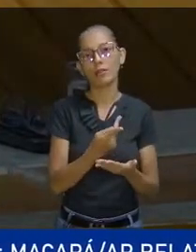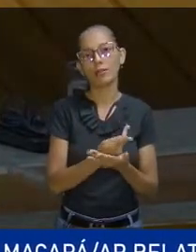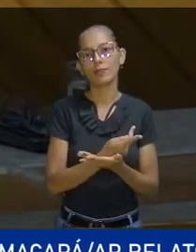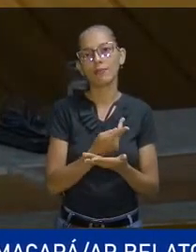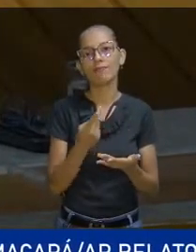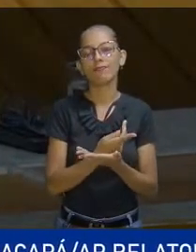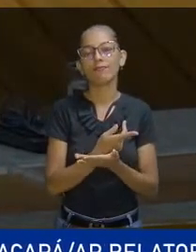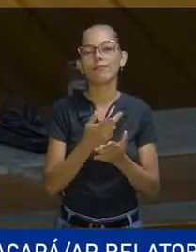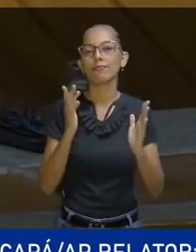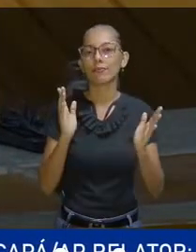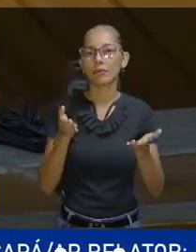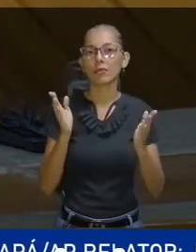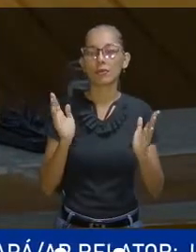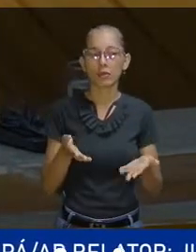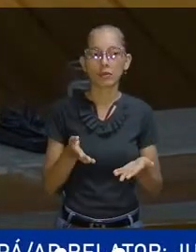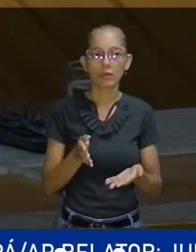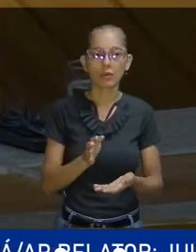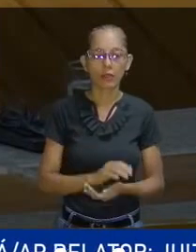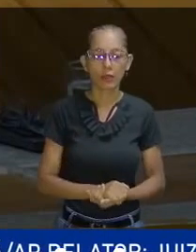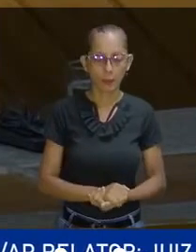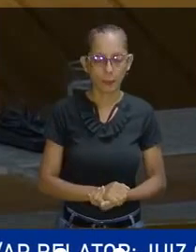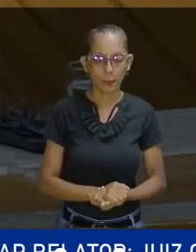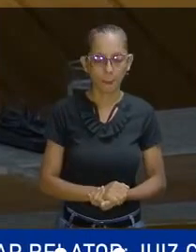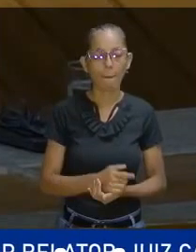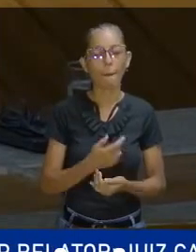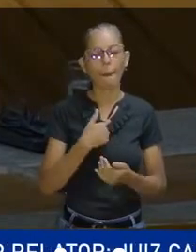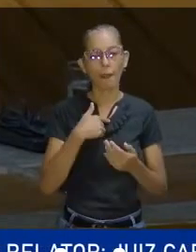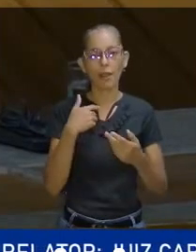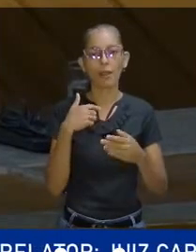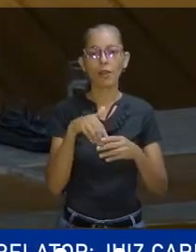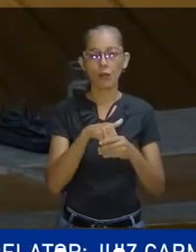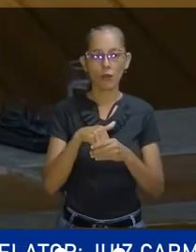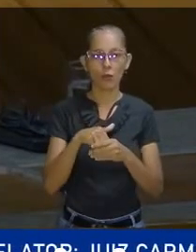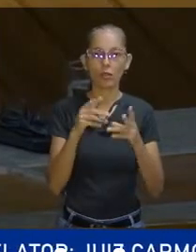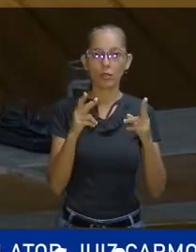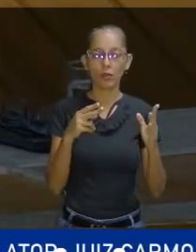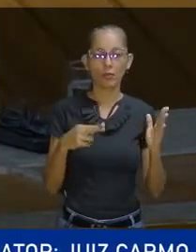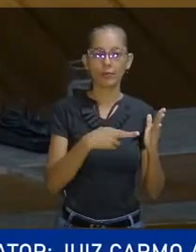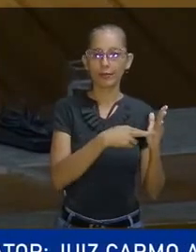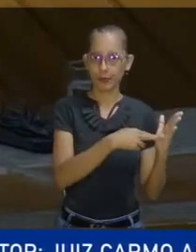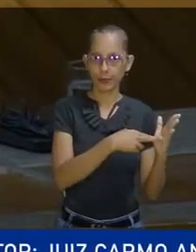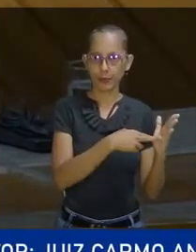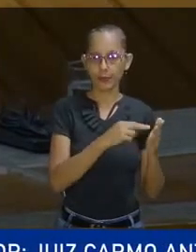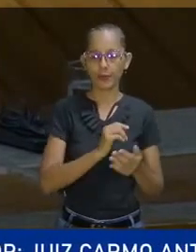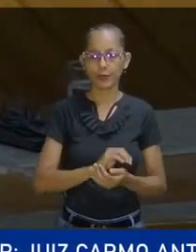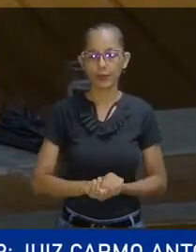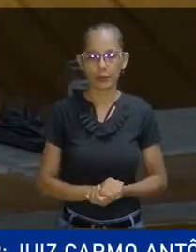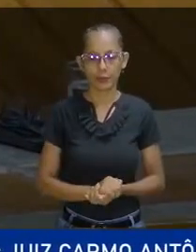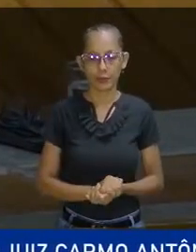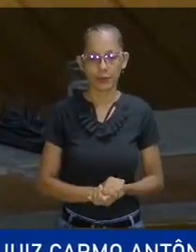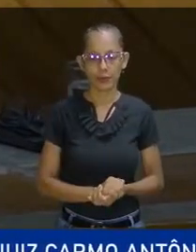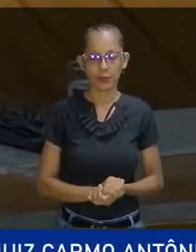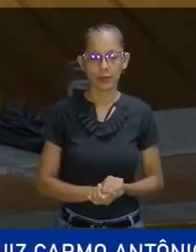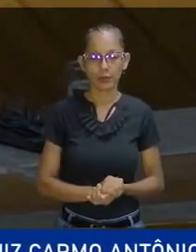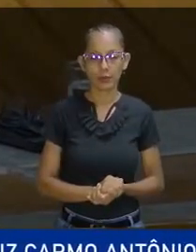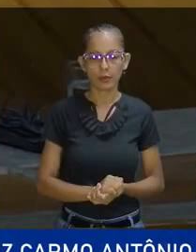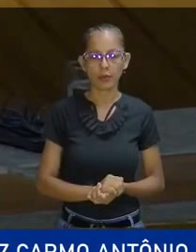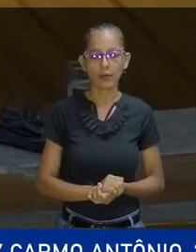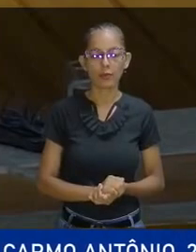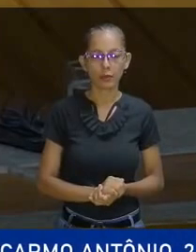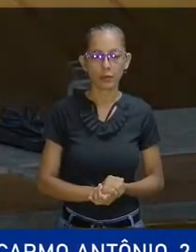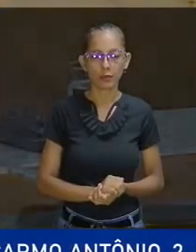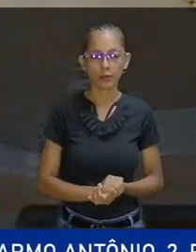do laudo, isso passa a ser prova. Então, eu estou acompanhando o relator, fazendo apenas essa ressalva de que também estou dizendo que o flagrante foi